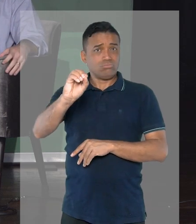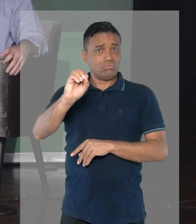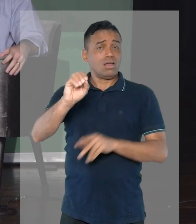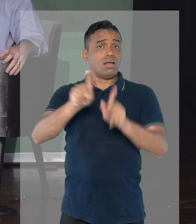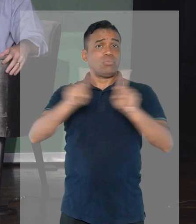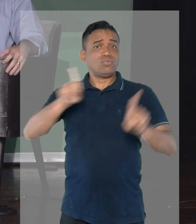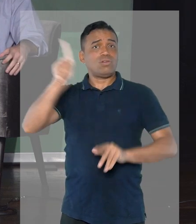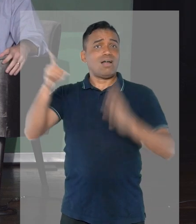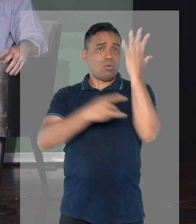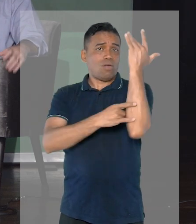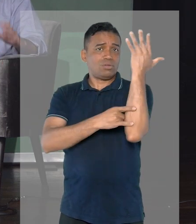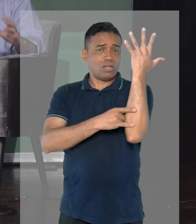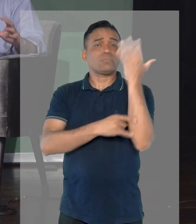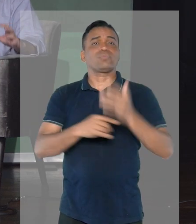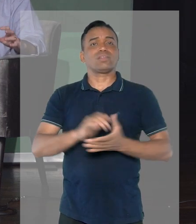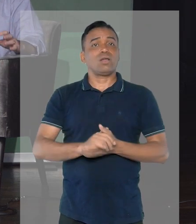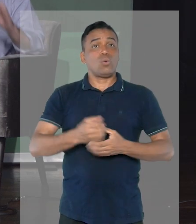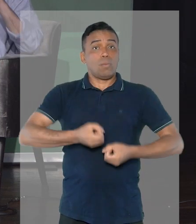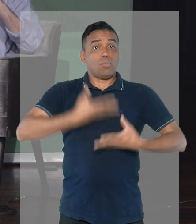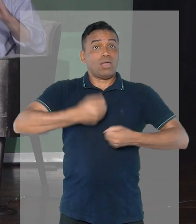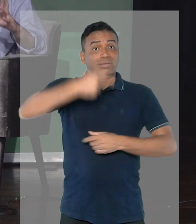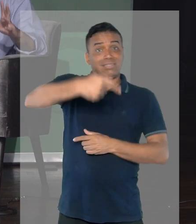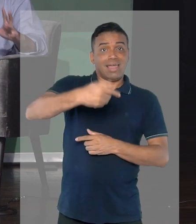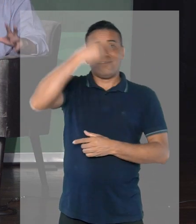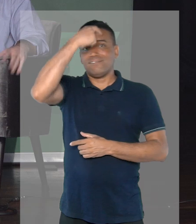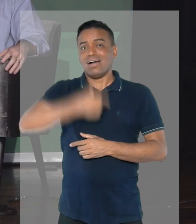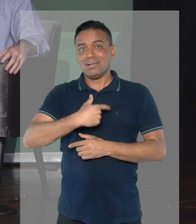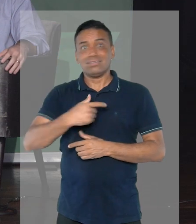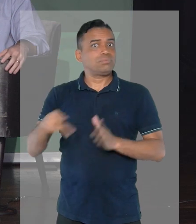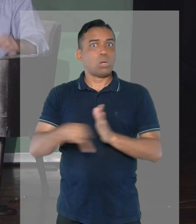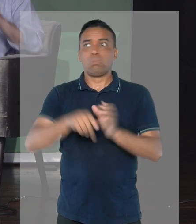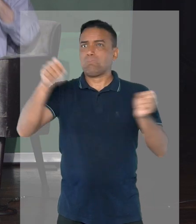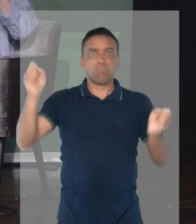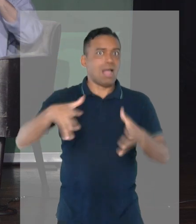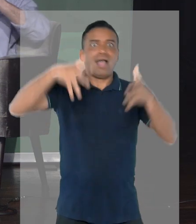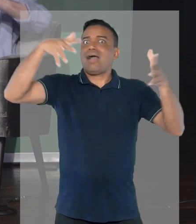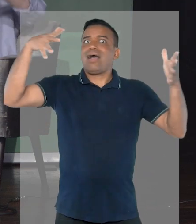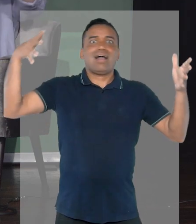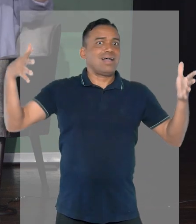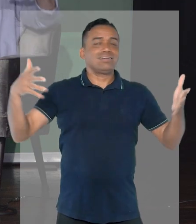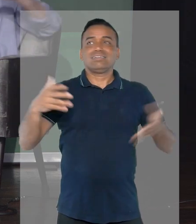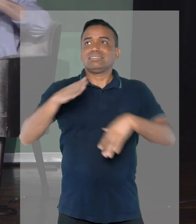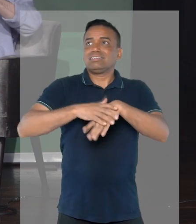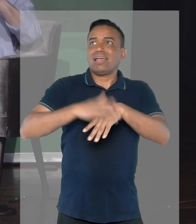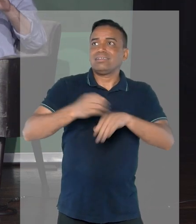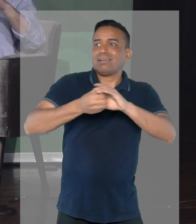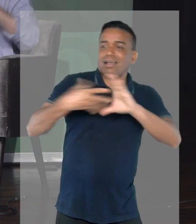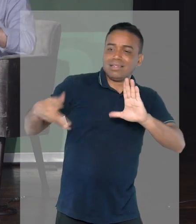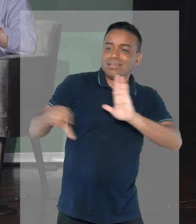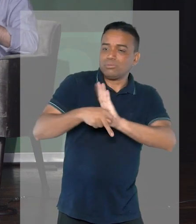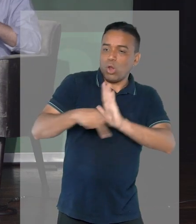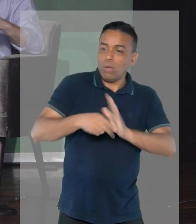também, falando que o poema de Sete Faces é o olho mágico da poesia do Drummond. Como que ali você vê a poética do Drummond